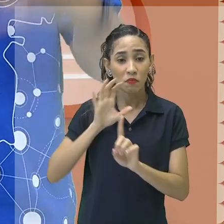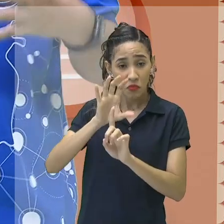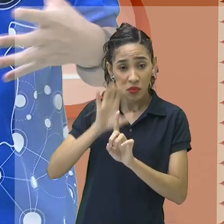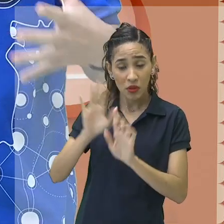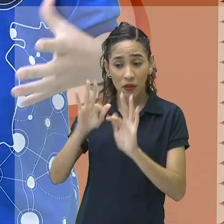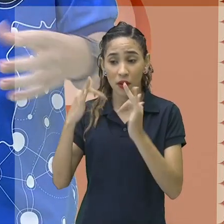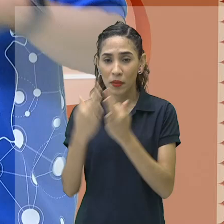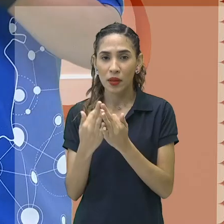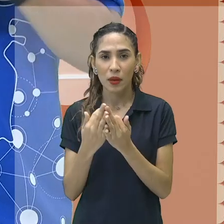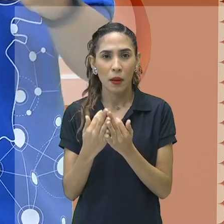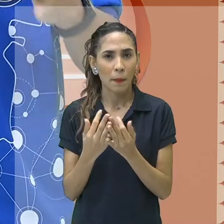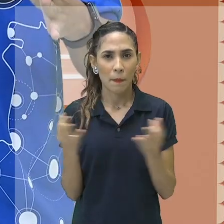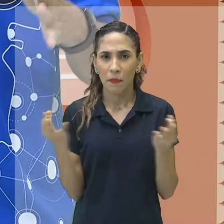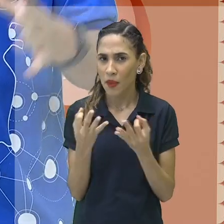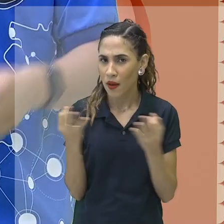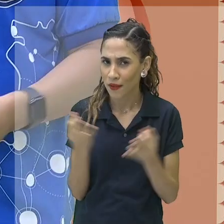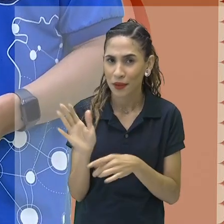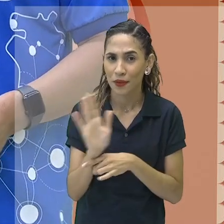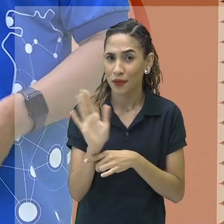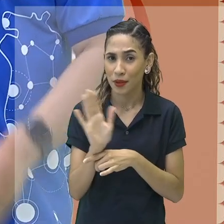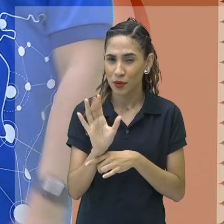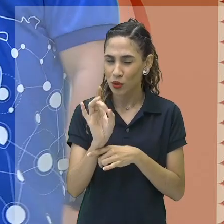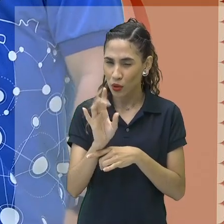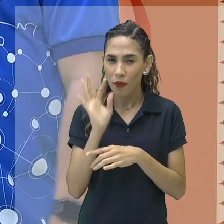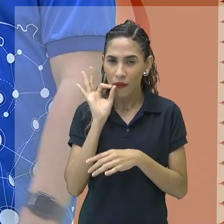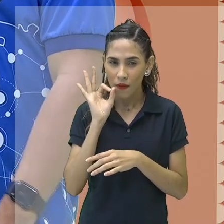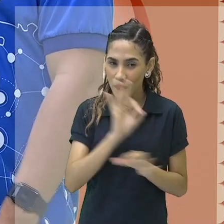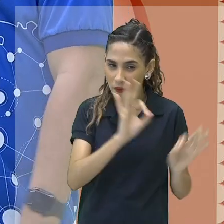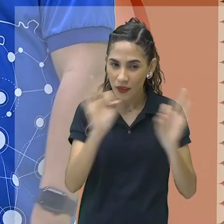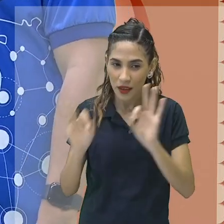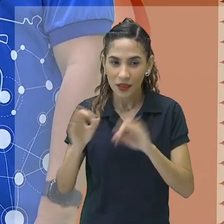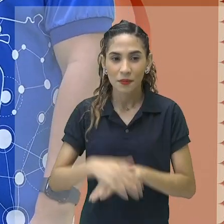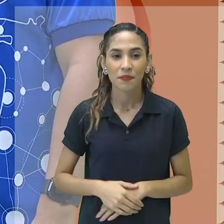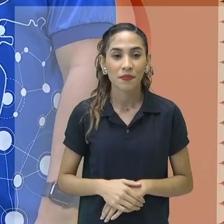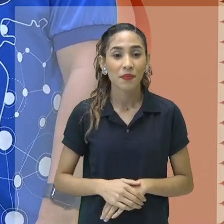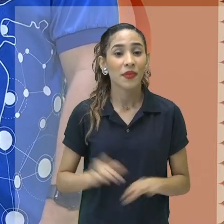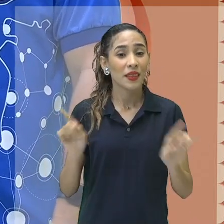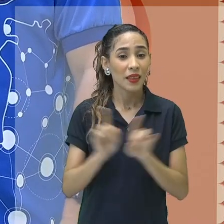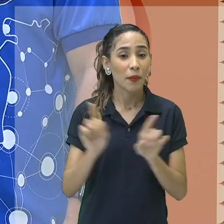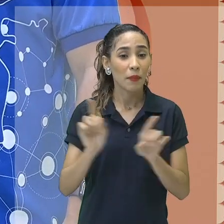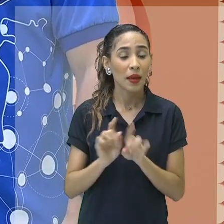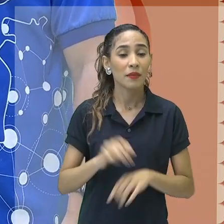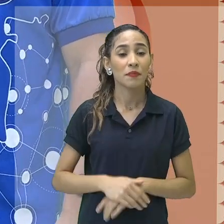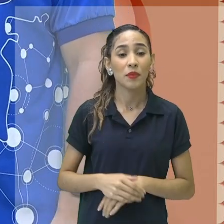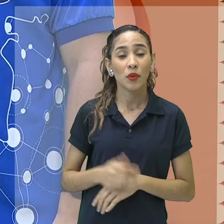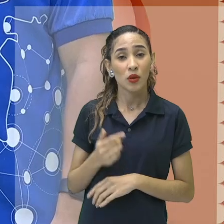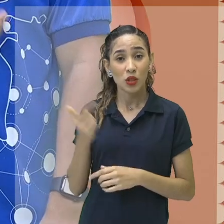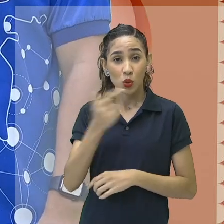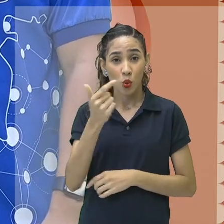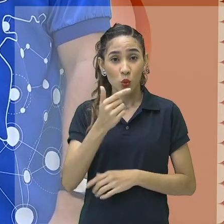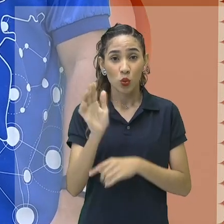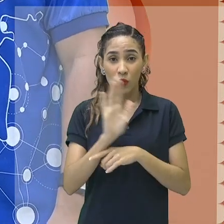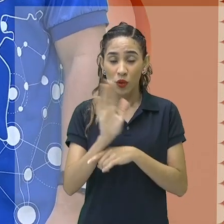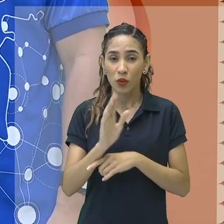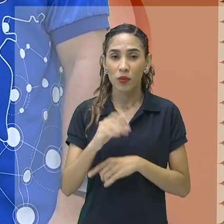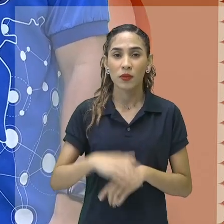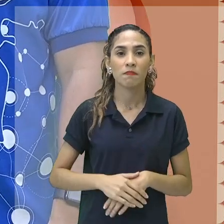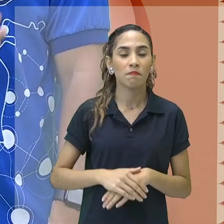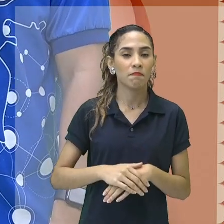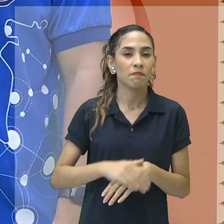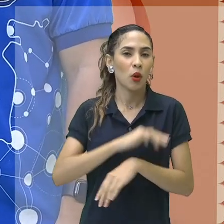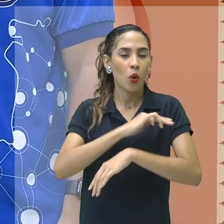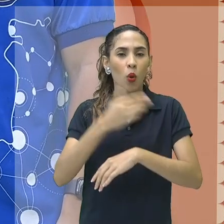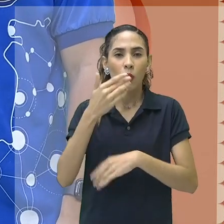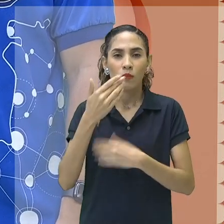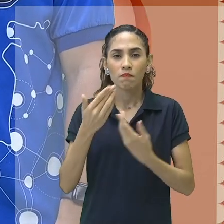incrível, incrível, gente. Só assistam. O filme Histórias Cruzadas é muito interessante, ele pega mais a questão racial das empregadas dos Estados Unidos